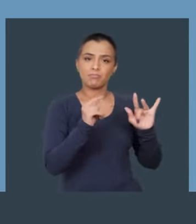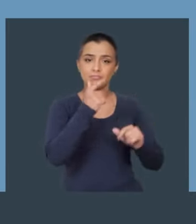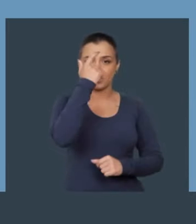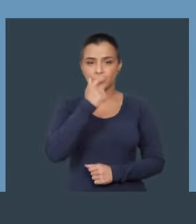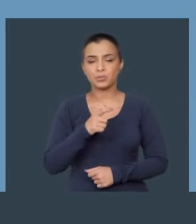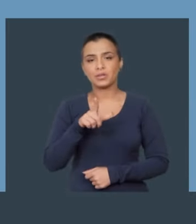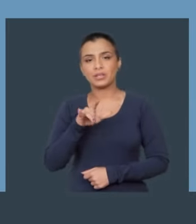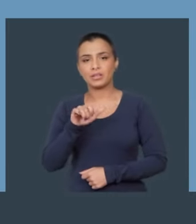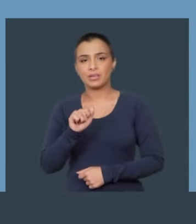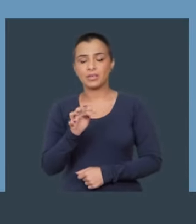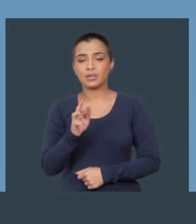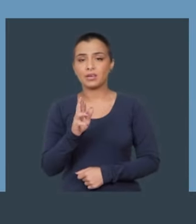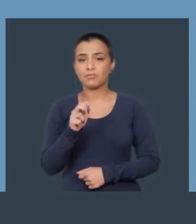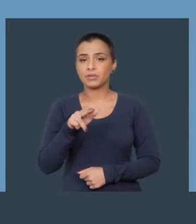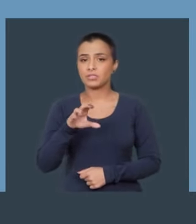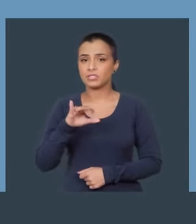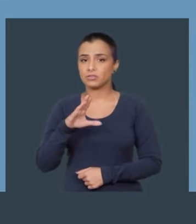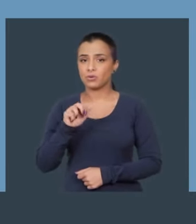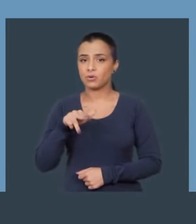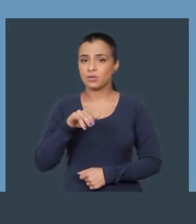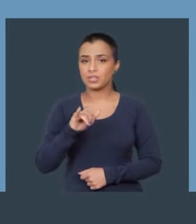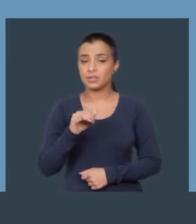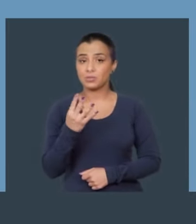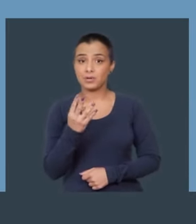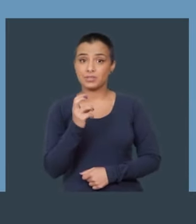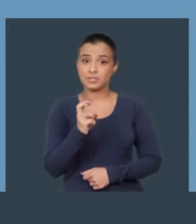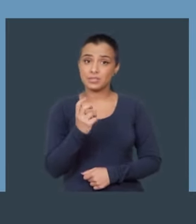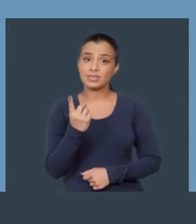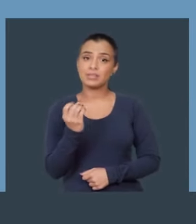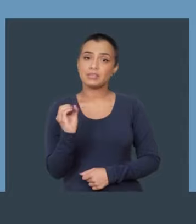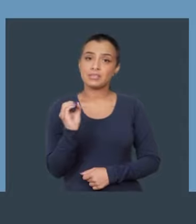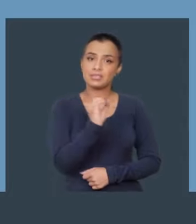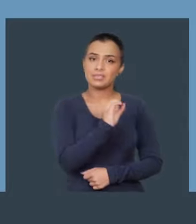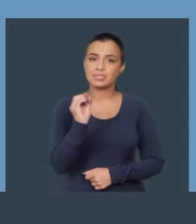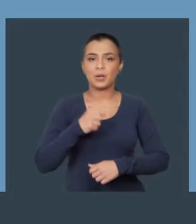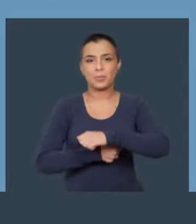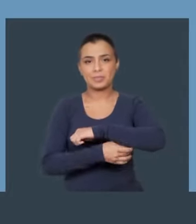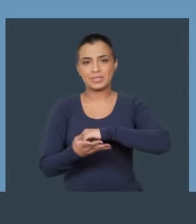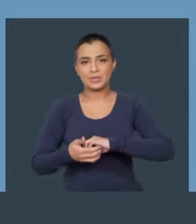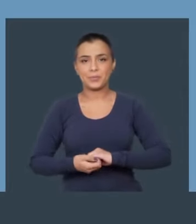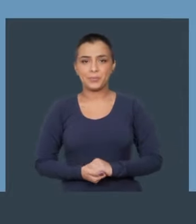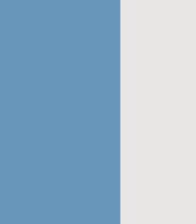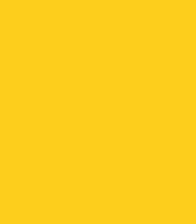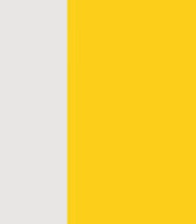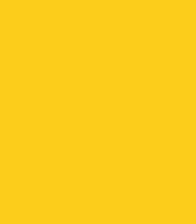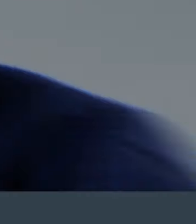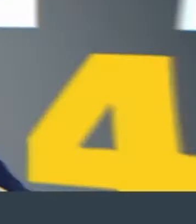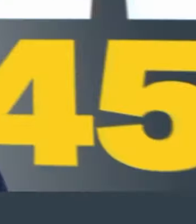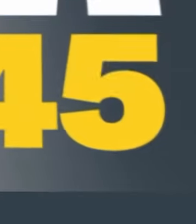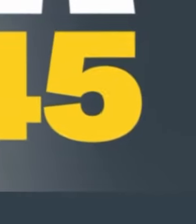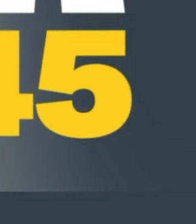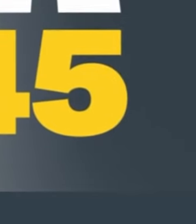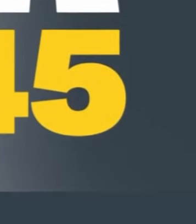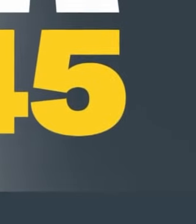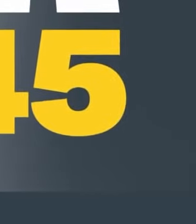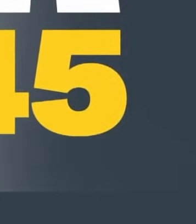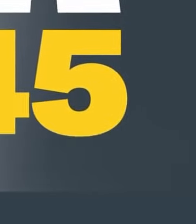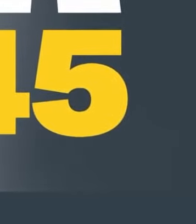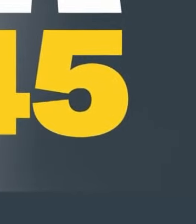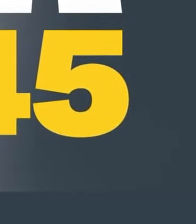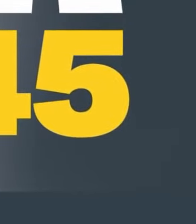SUS sem fila. Sou Lia Francescone, 45, 100, sem corrupção. Da Atena,